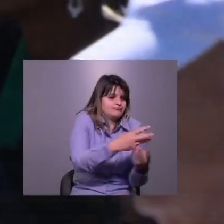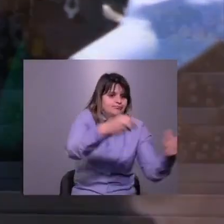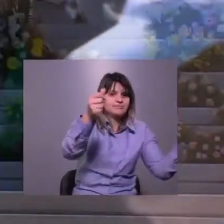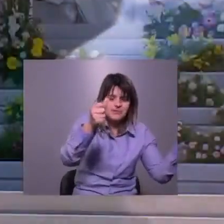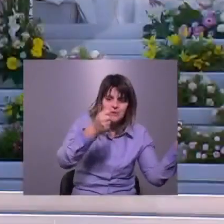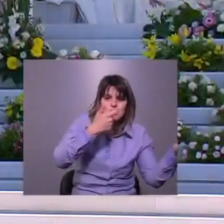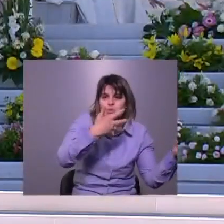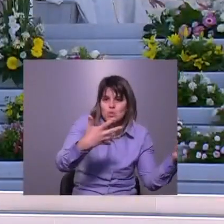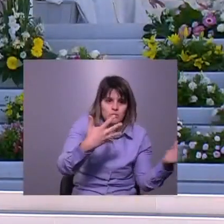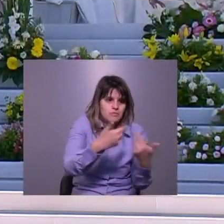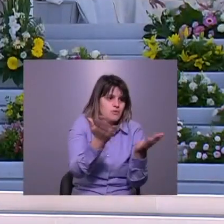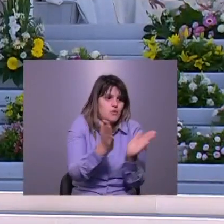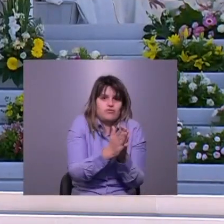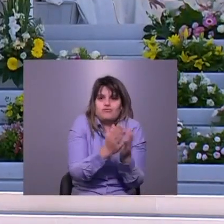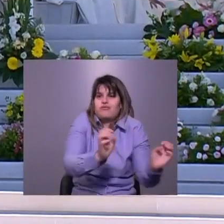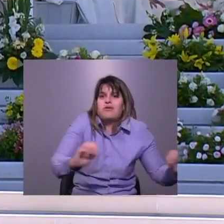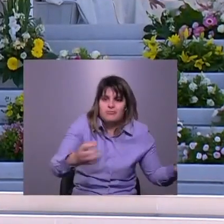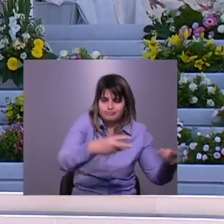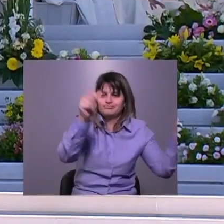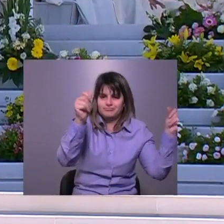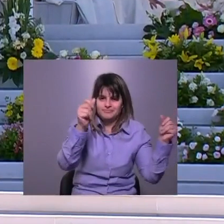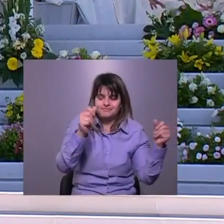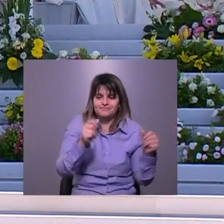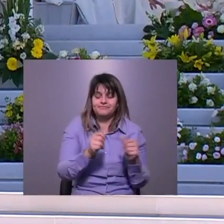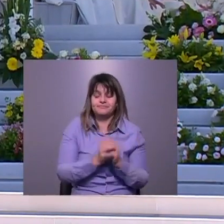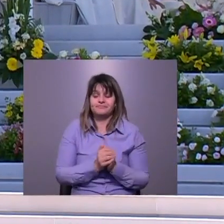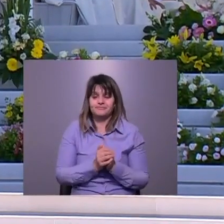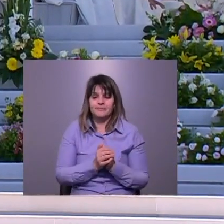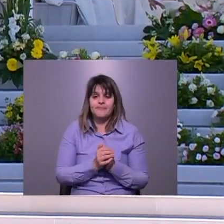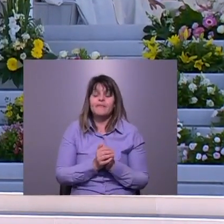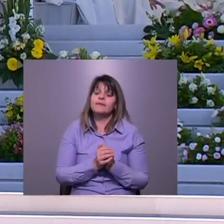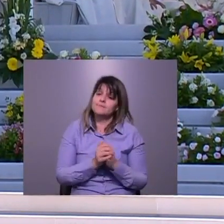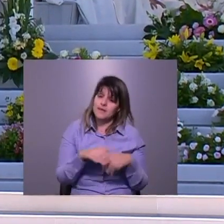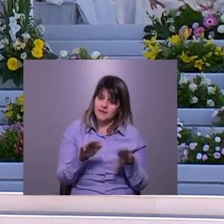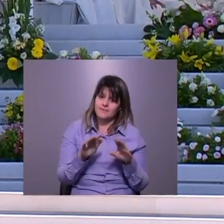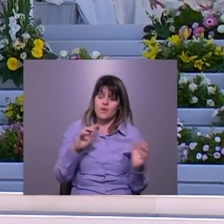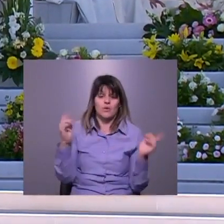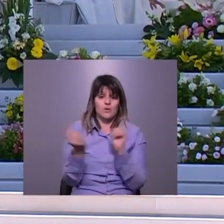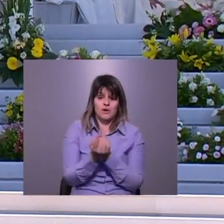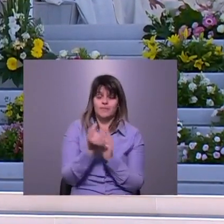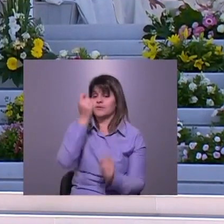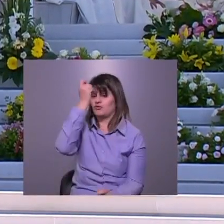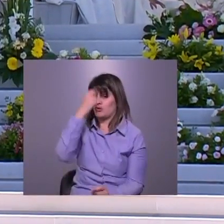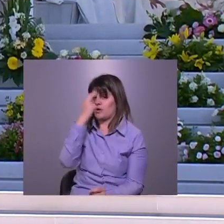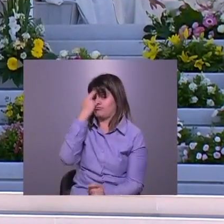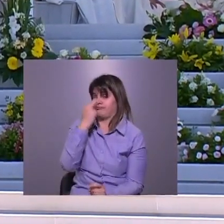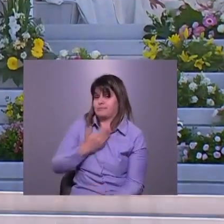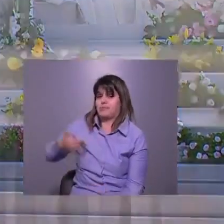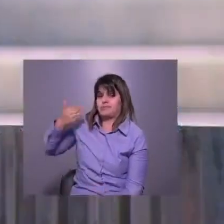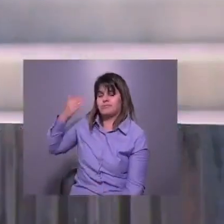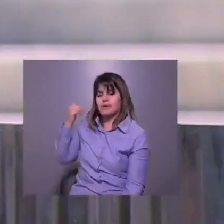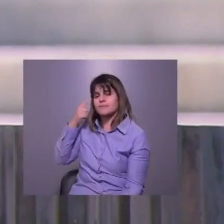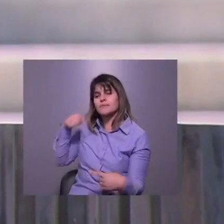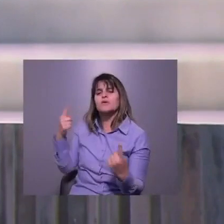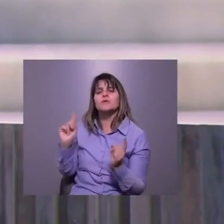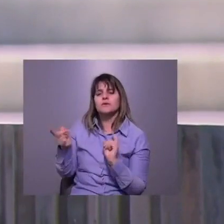e todos. Ao contrário, a história constitui